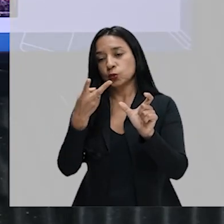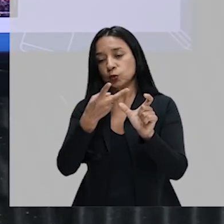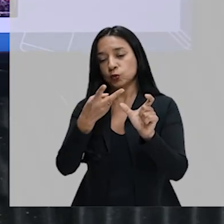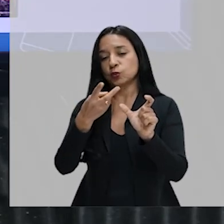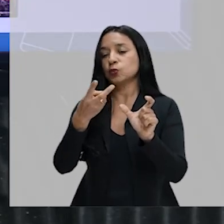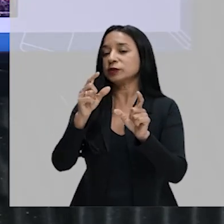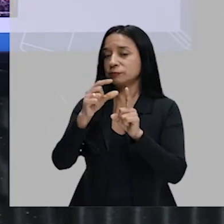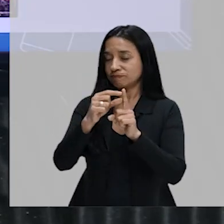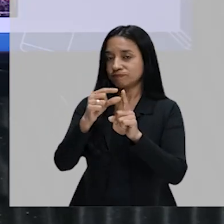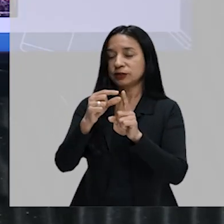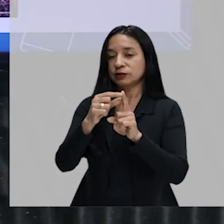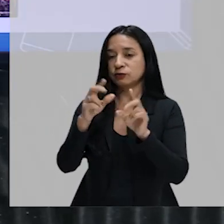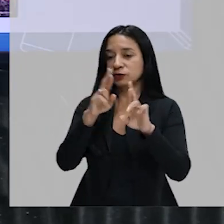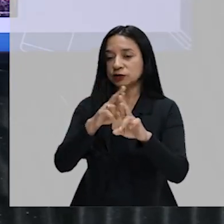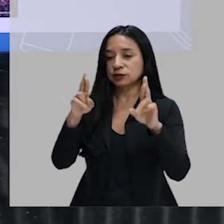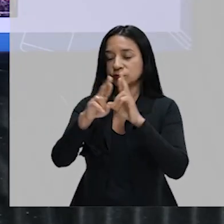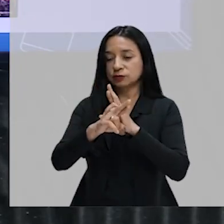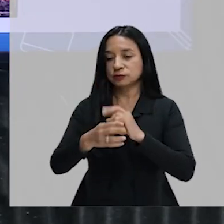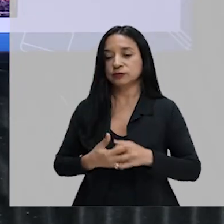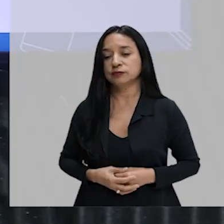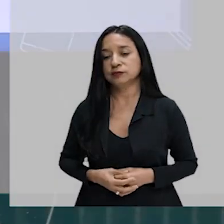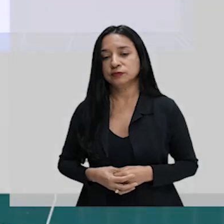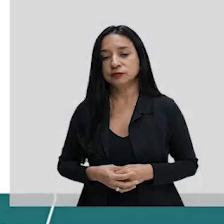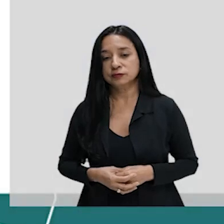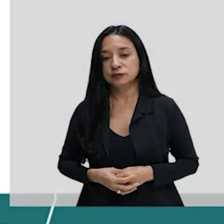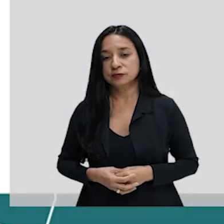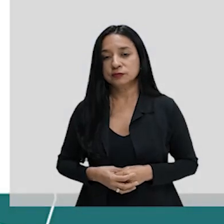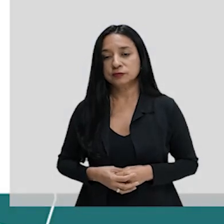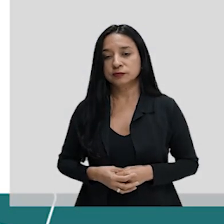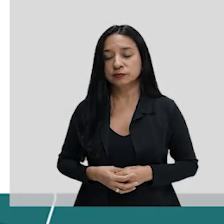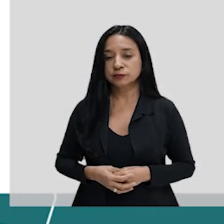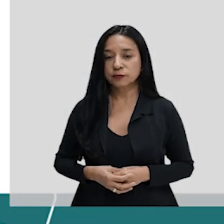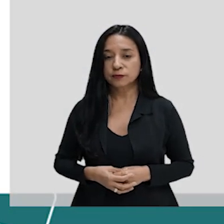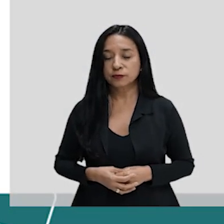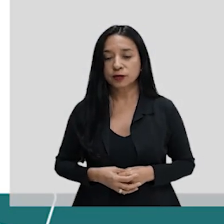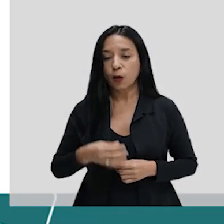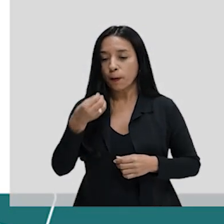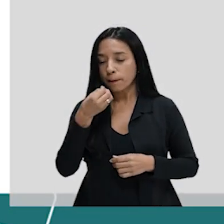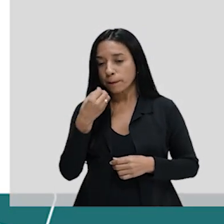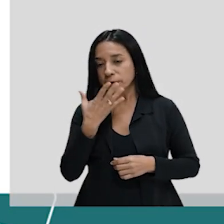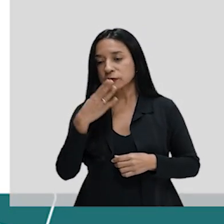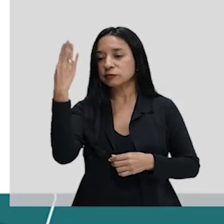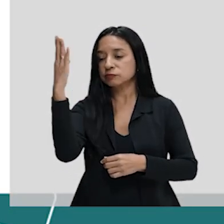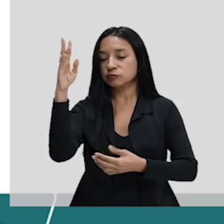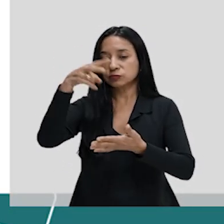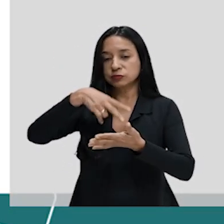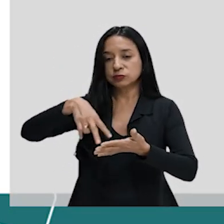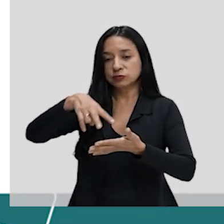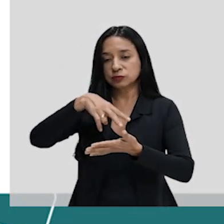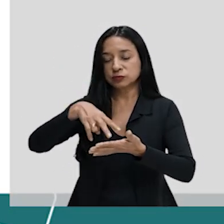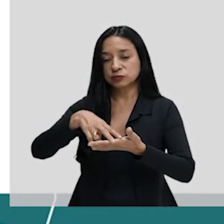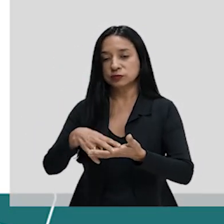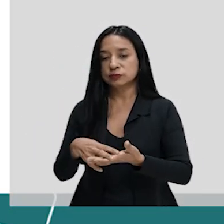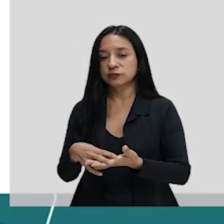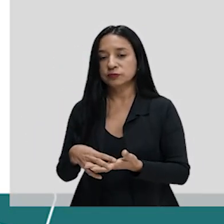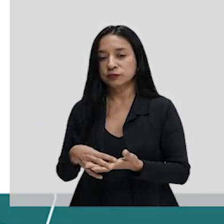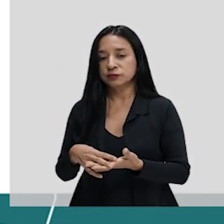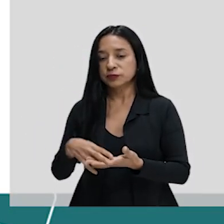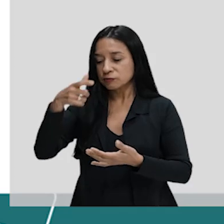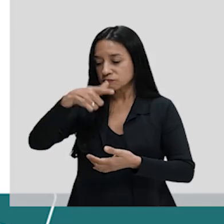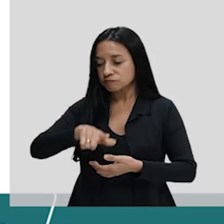Mais uma classificação também que nós podemos dar à biodança. Ela acontece ela é social e ela acontece relacionada à